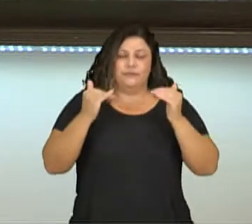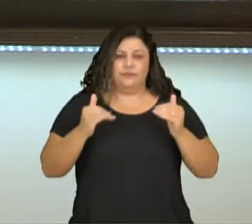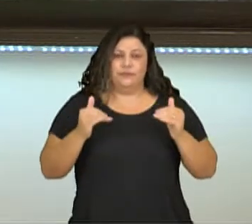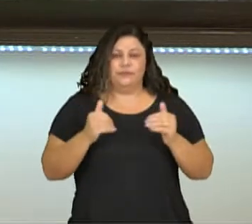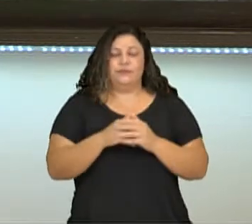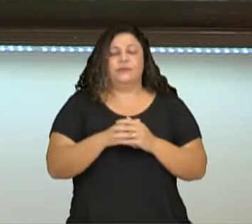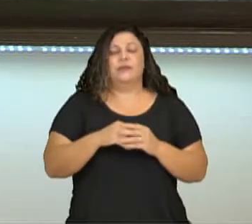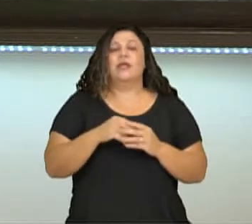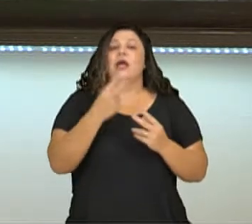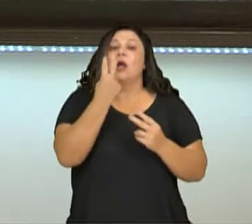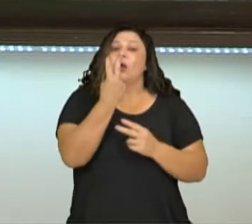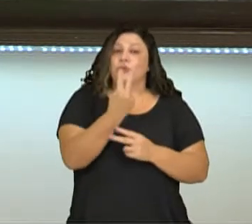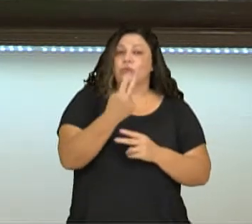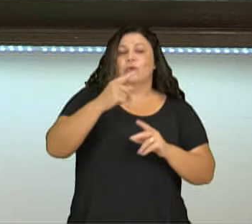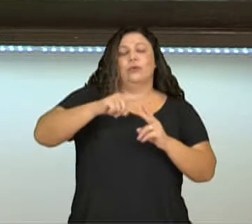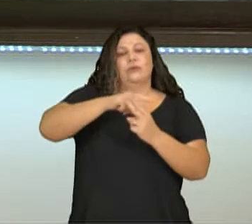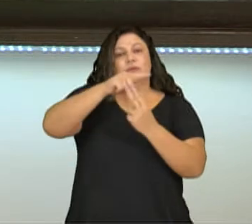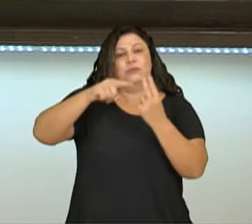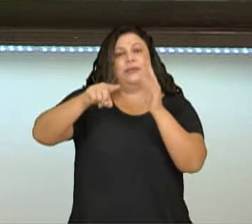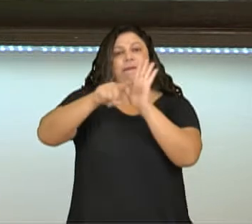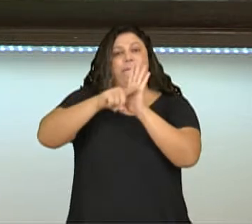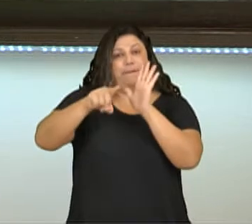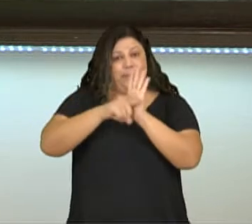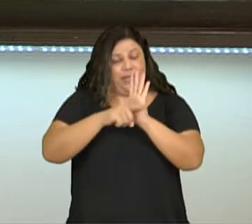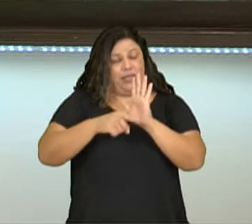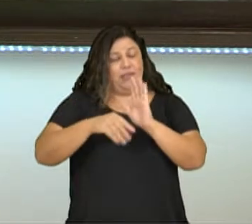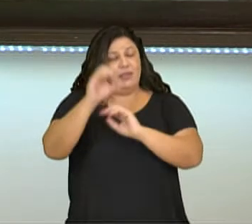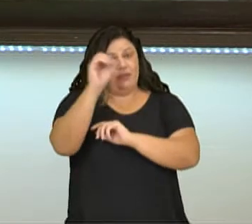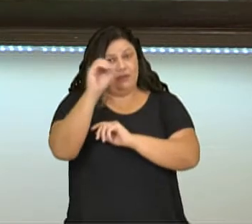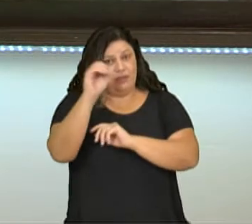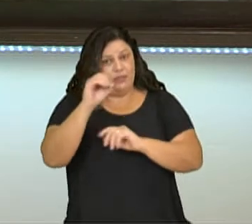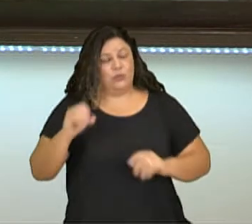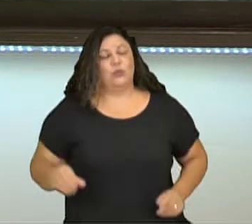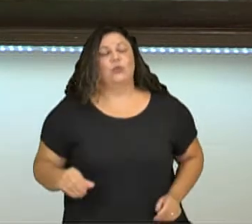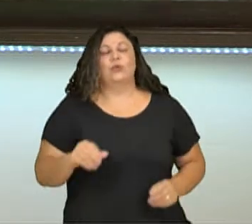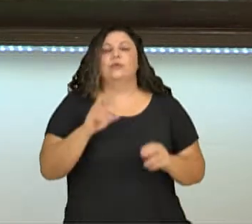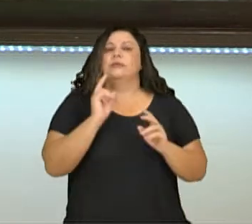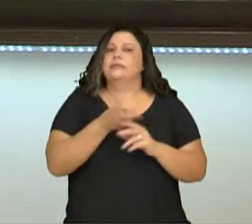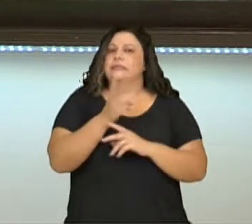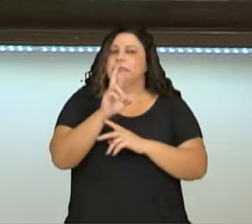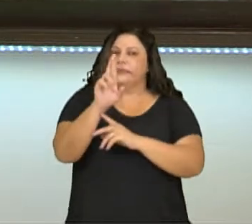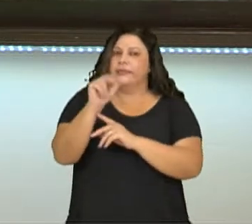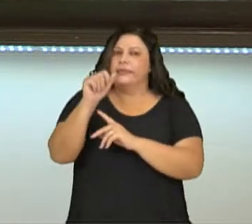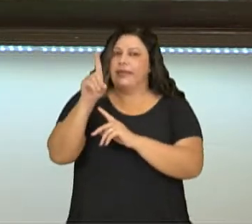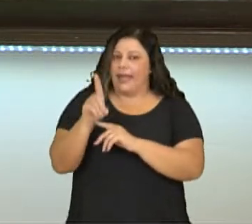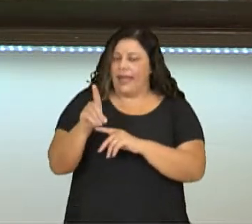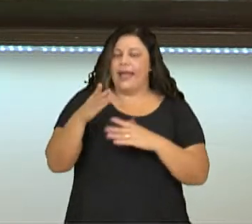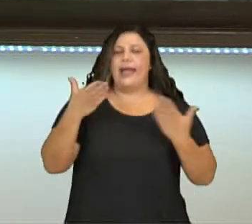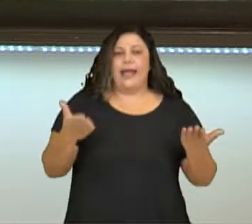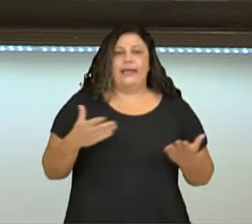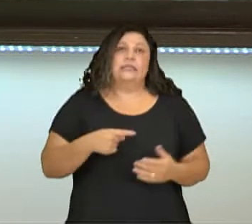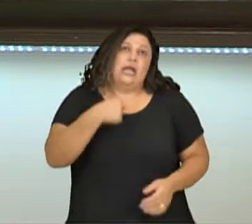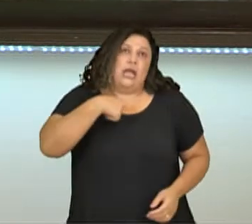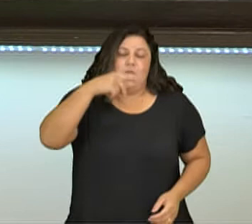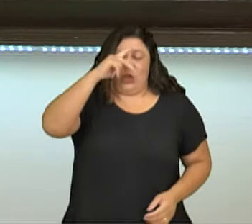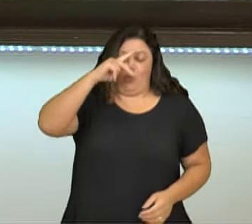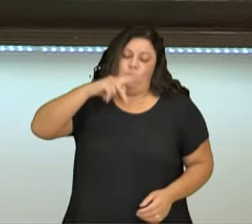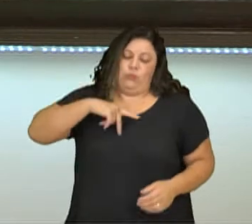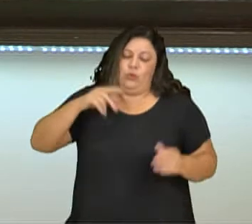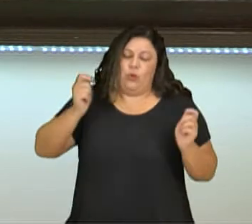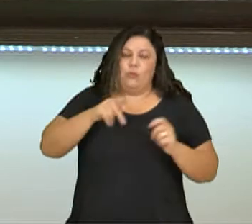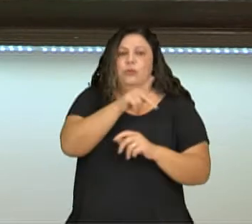o ângulo. Todos eles aí, neste caso, dados em radianos. Eu particularmente gosto